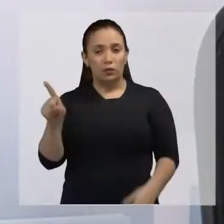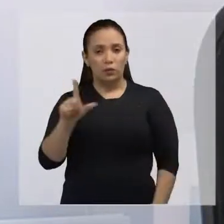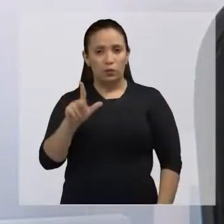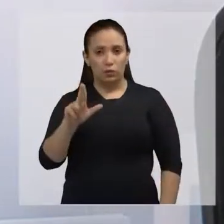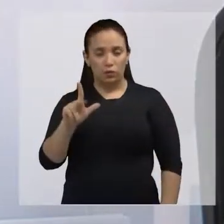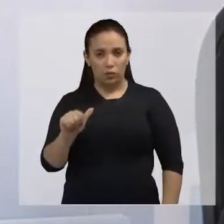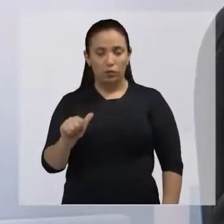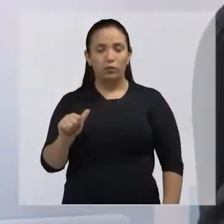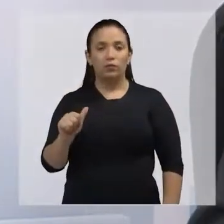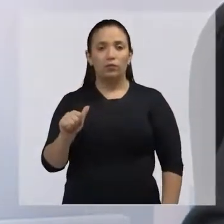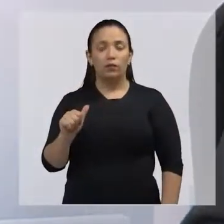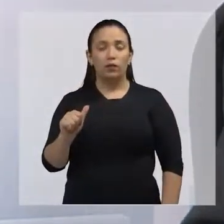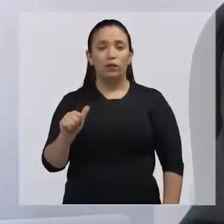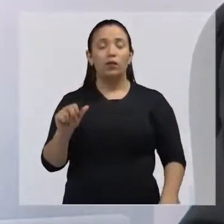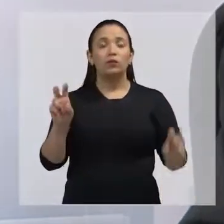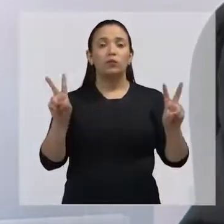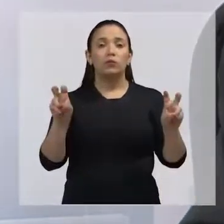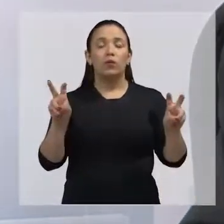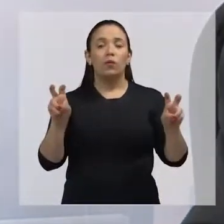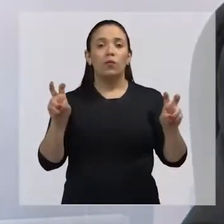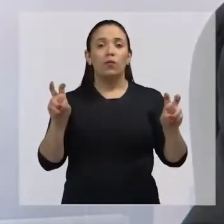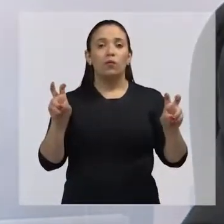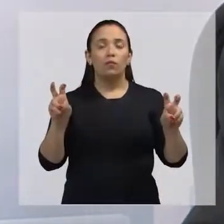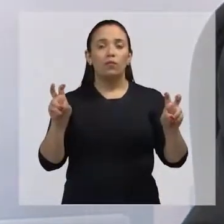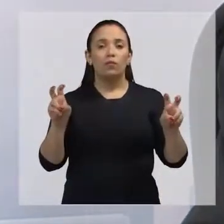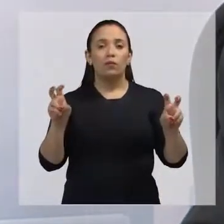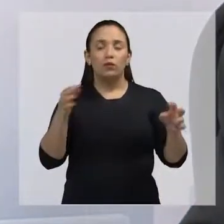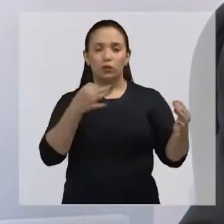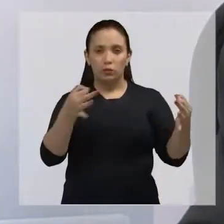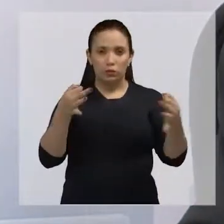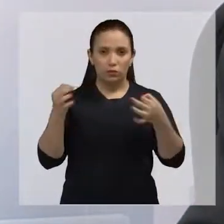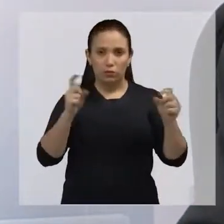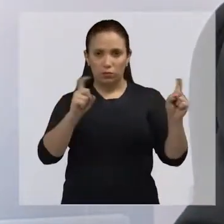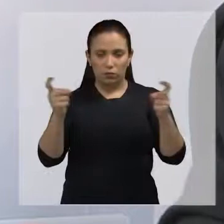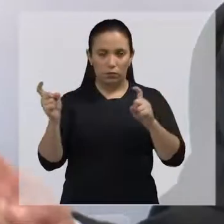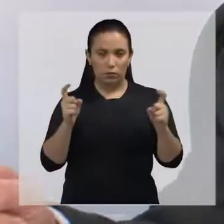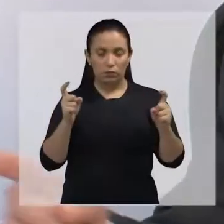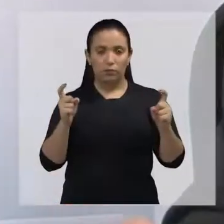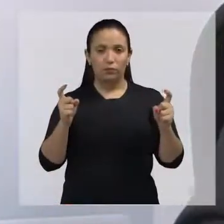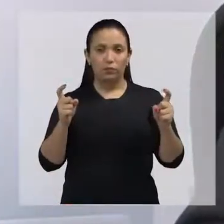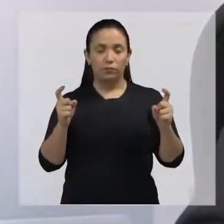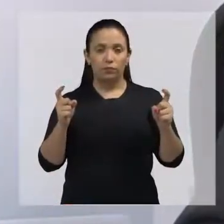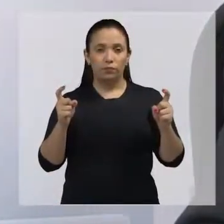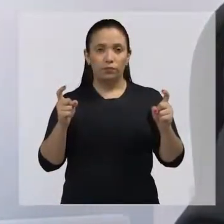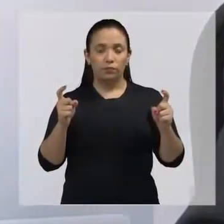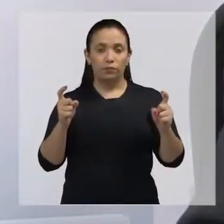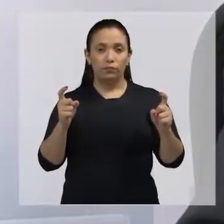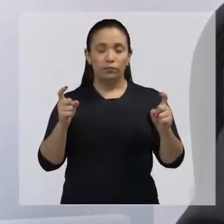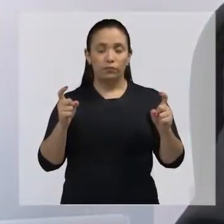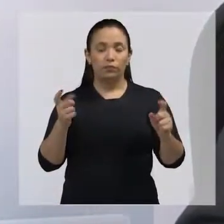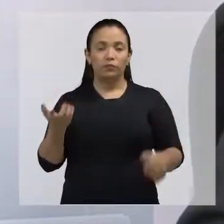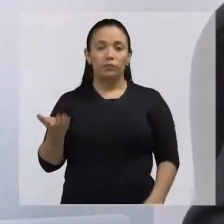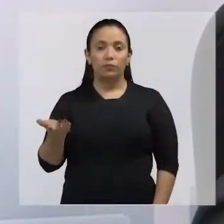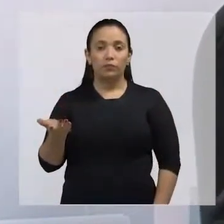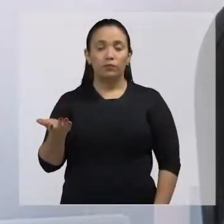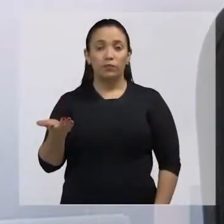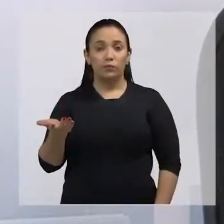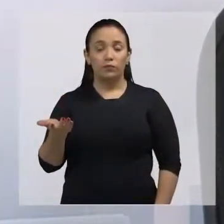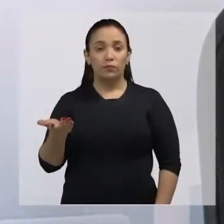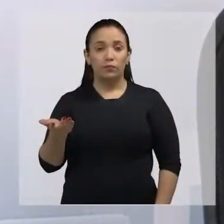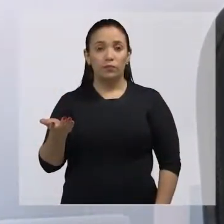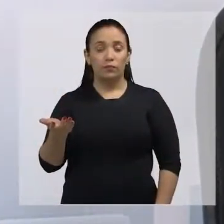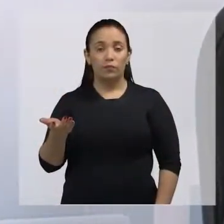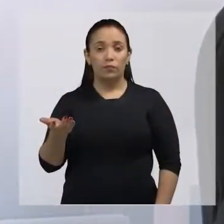o habeas corpus, em relação à discussão de segunda instância. Isso foi na quinta. Quando